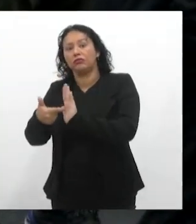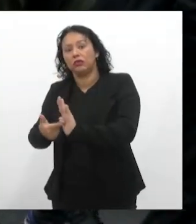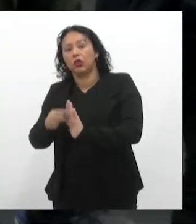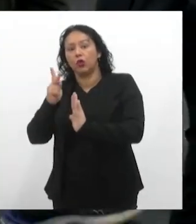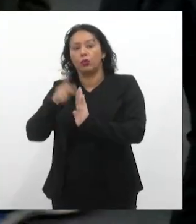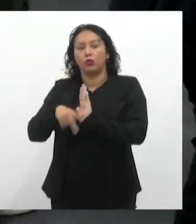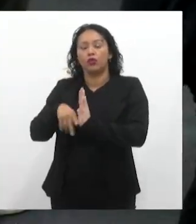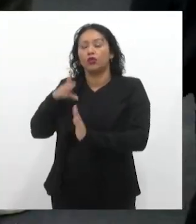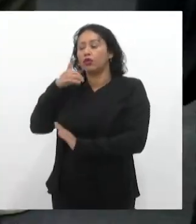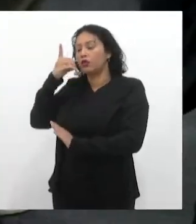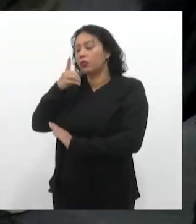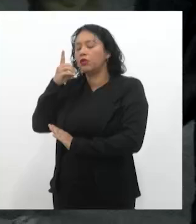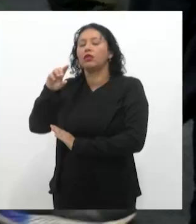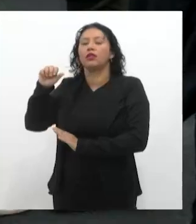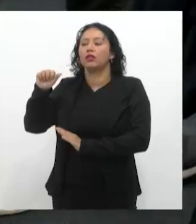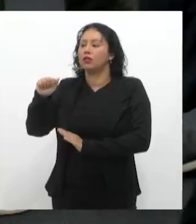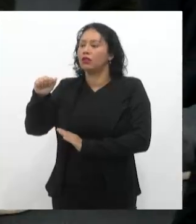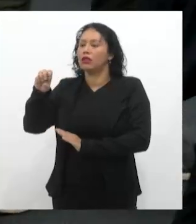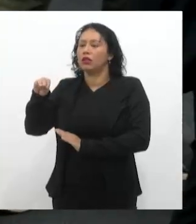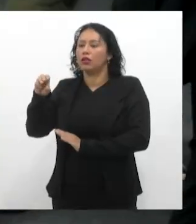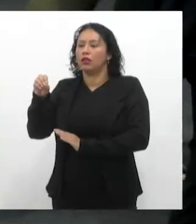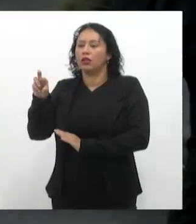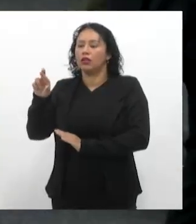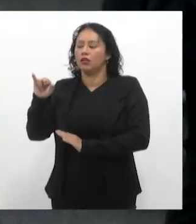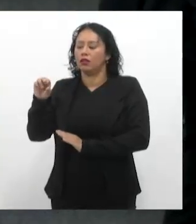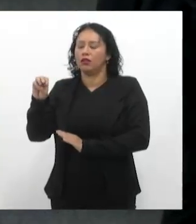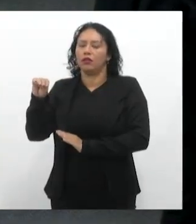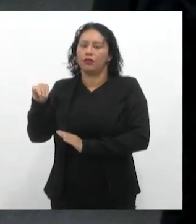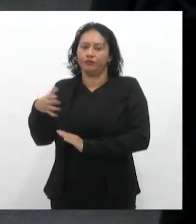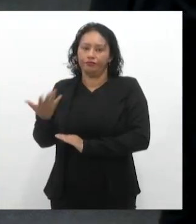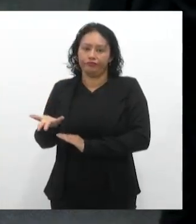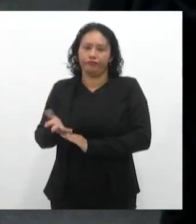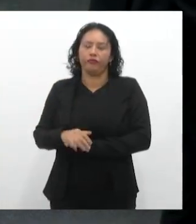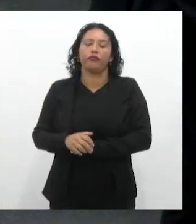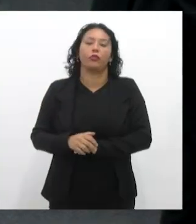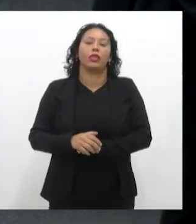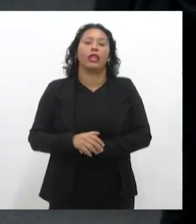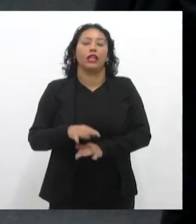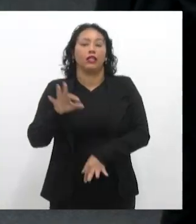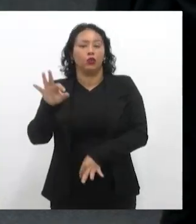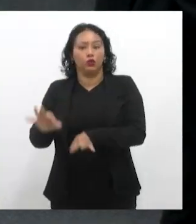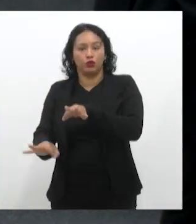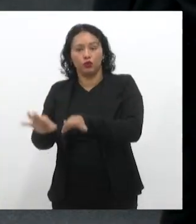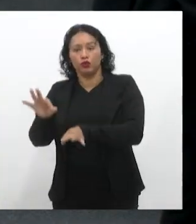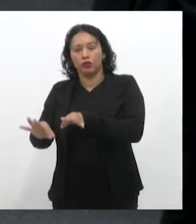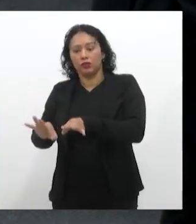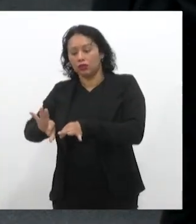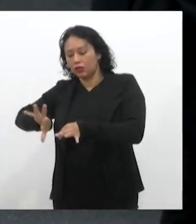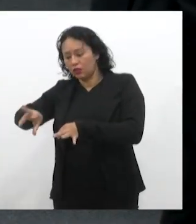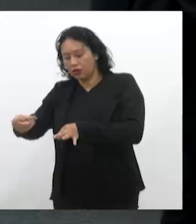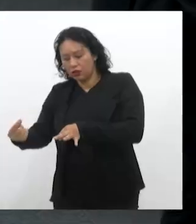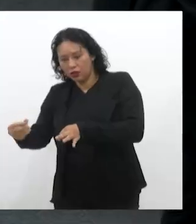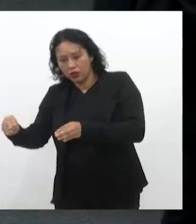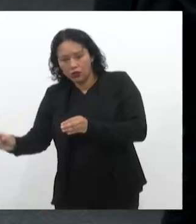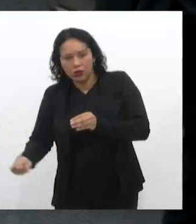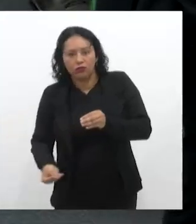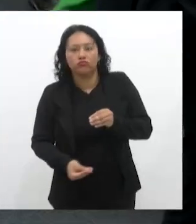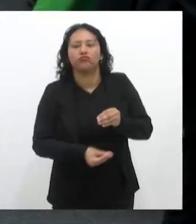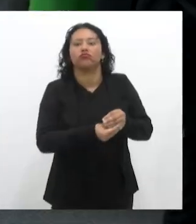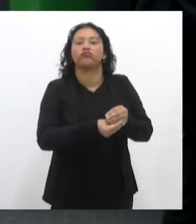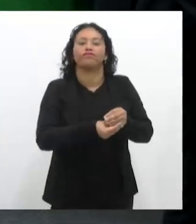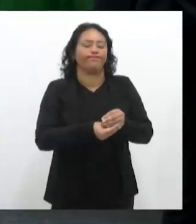Amorim, que o ressarcimento que vem do fundo do judiciário não dá